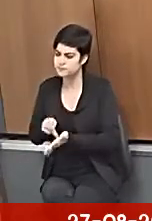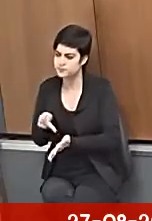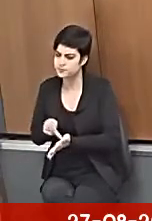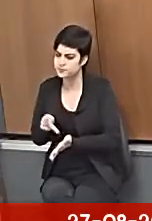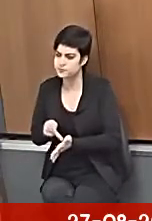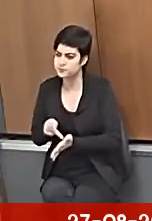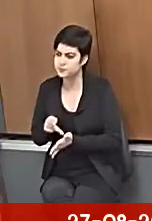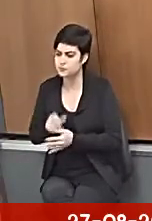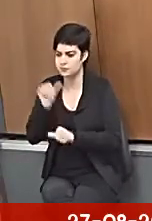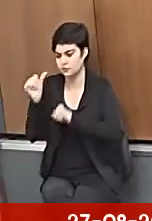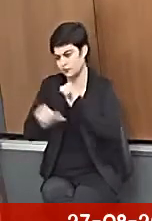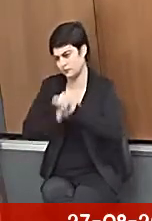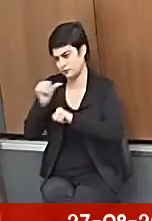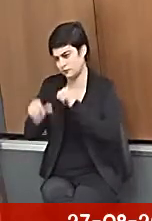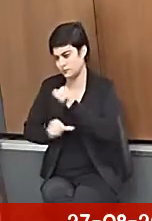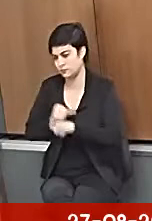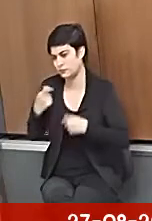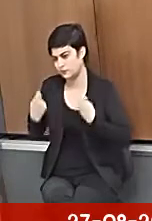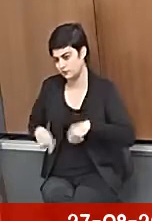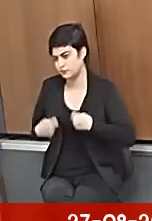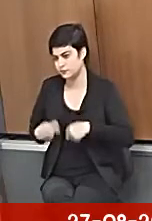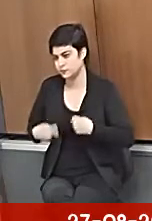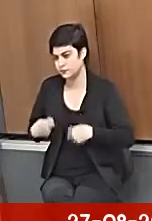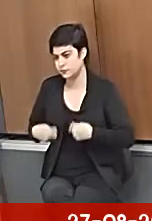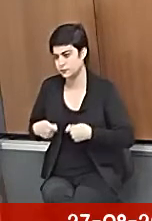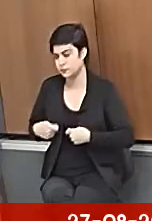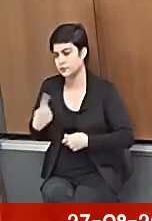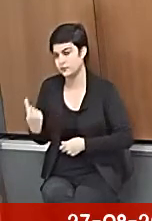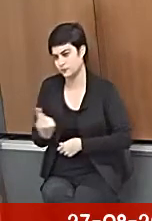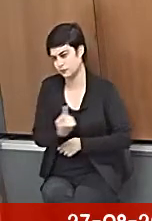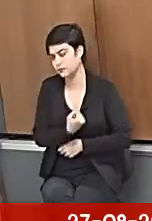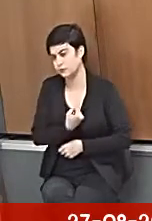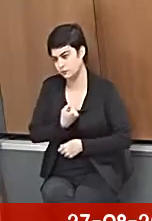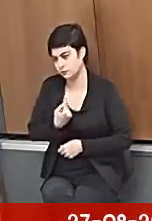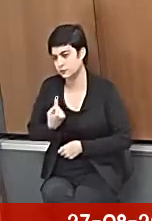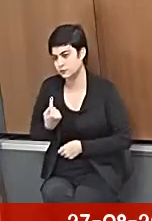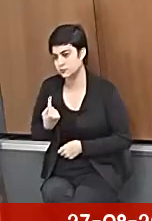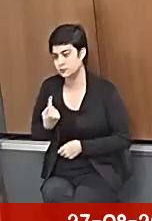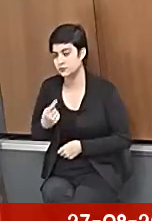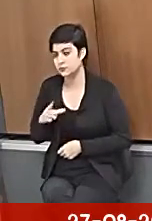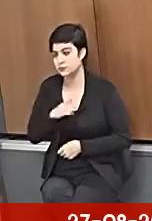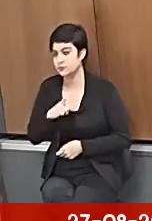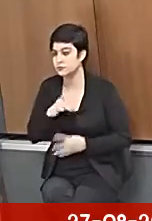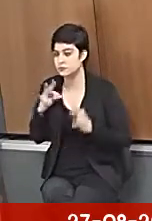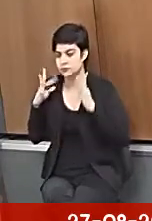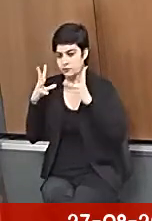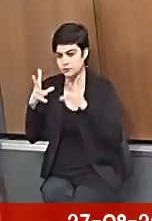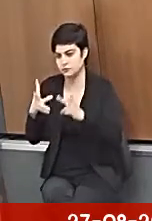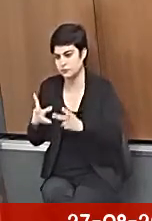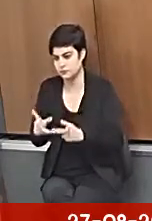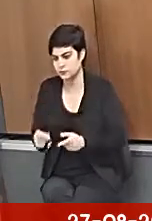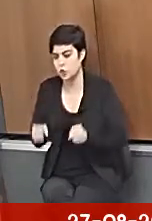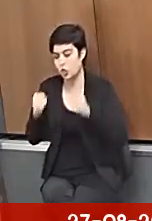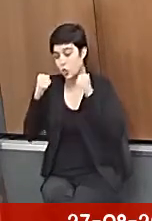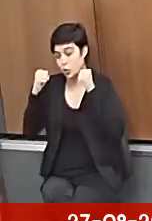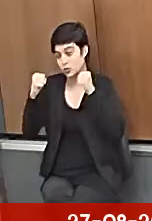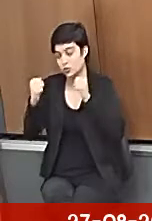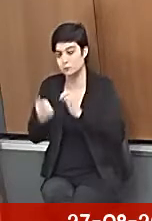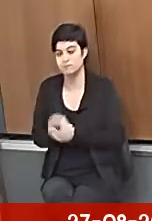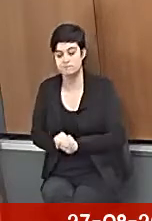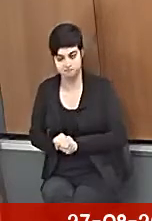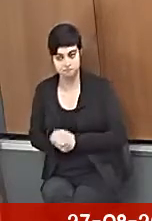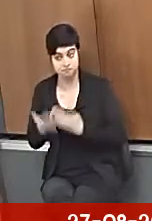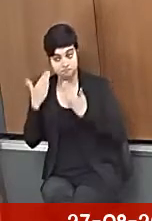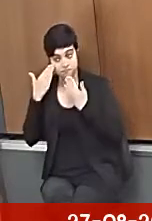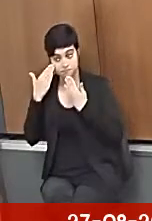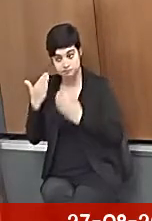as mudanças necessárias que estamos precisamos atender a todo torcedor eu vou fazer essa sugestão com